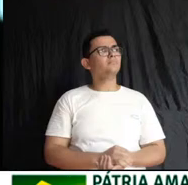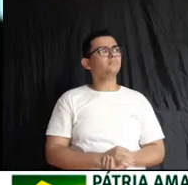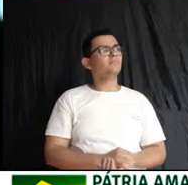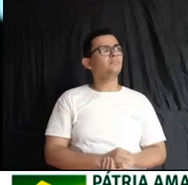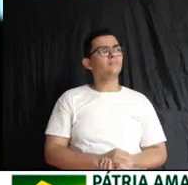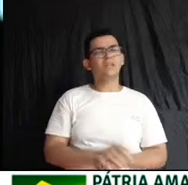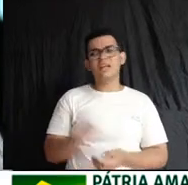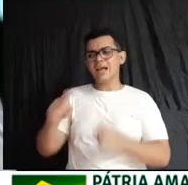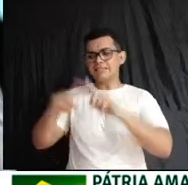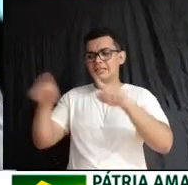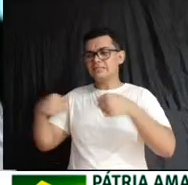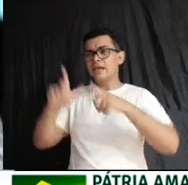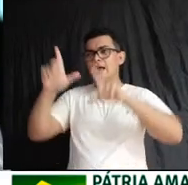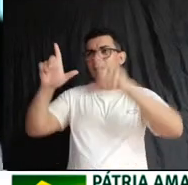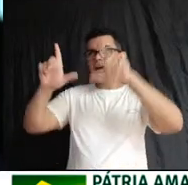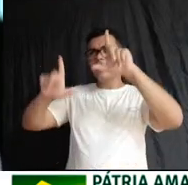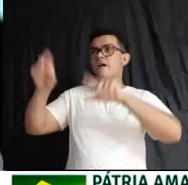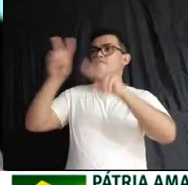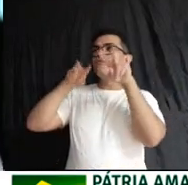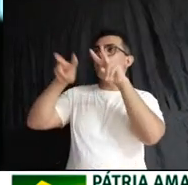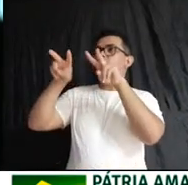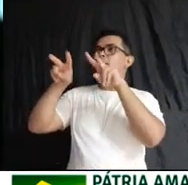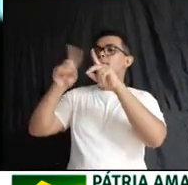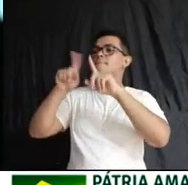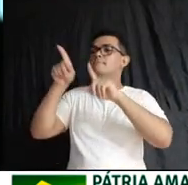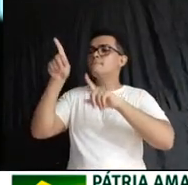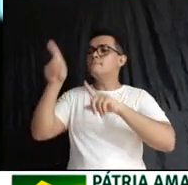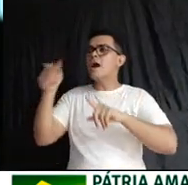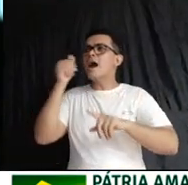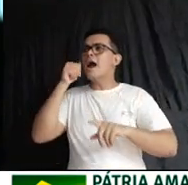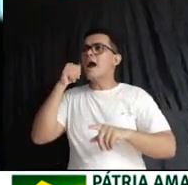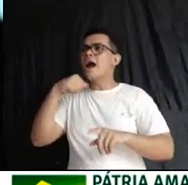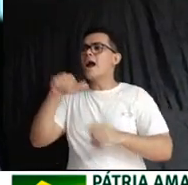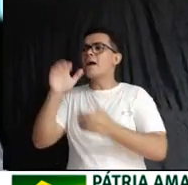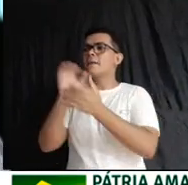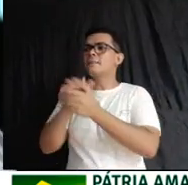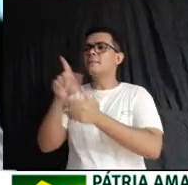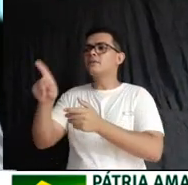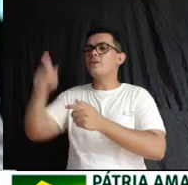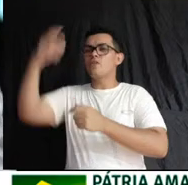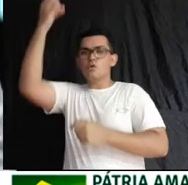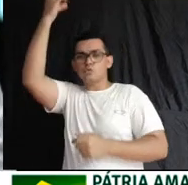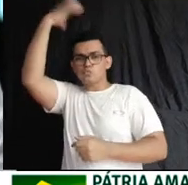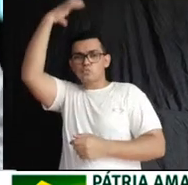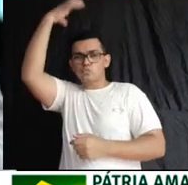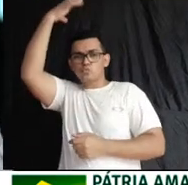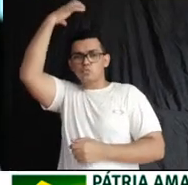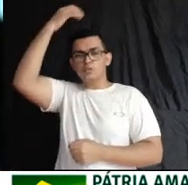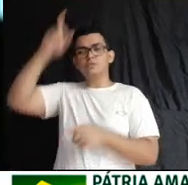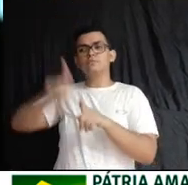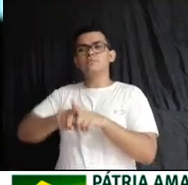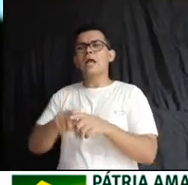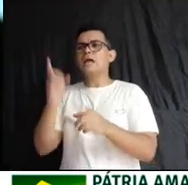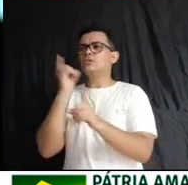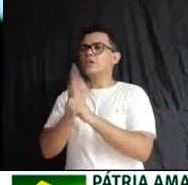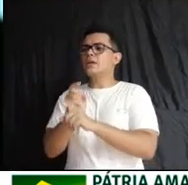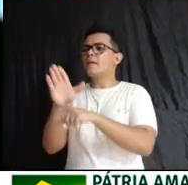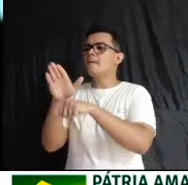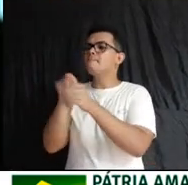na sala. A esposa dele estava tomando um banho. Aí eu peguei e falei o seguinte. Falei, ô, meu amigo. Cara,